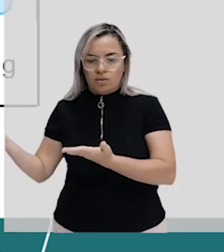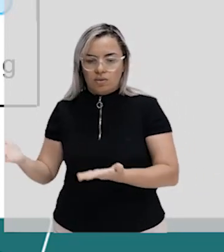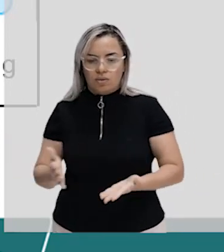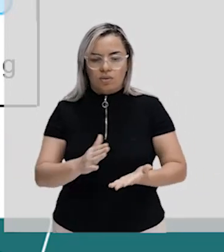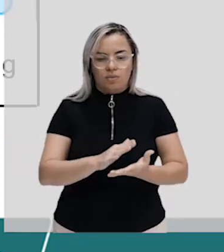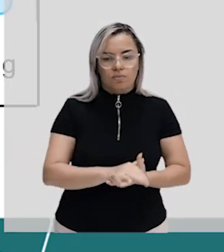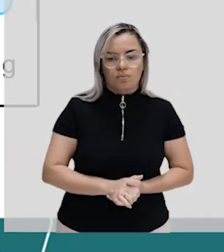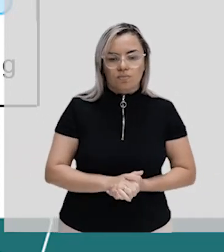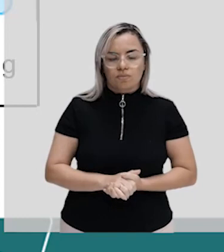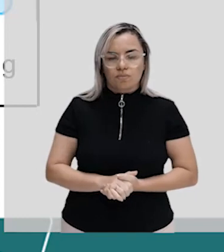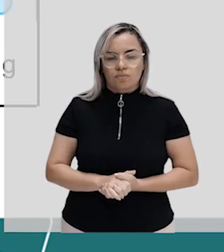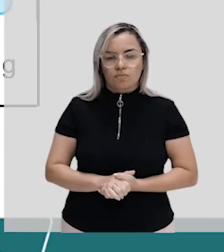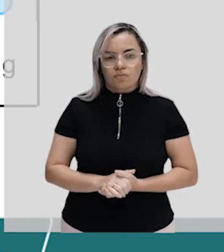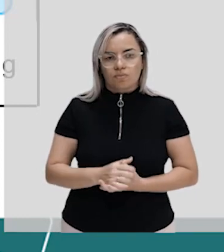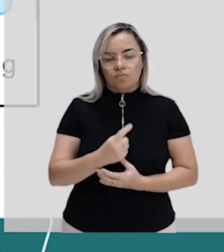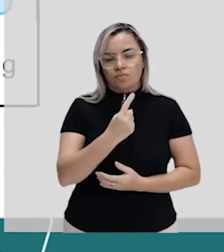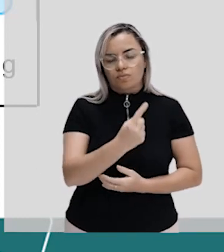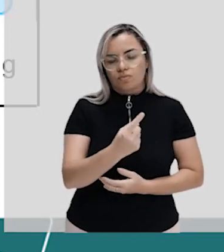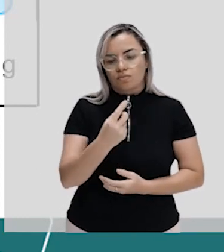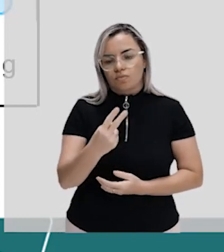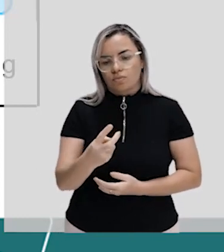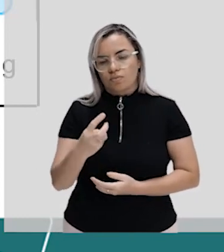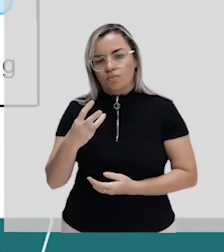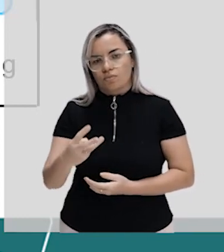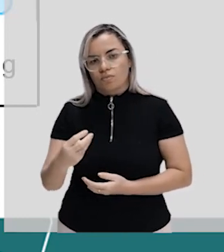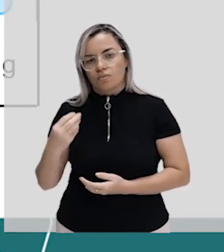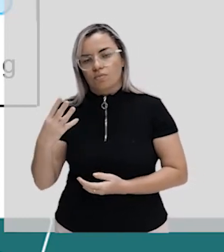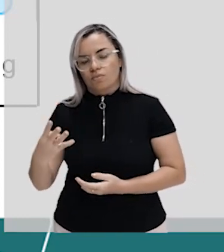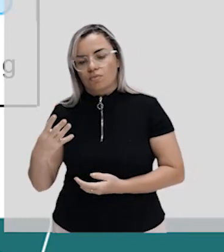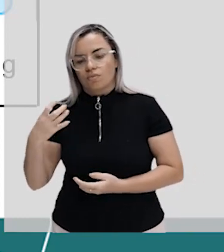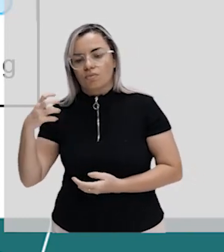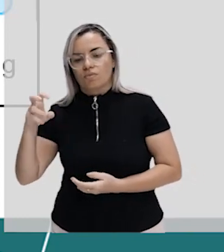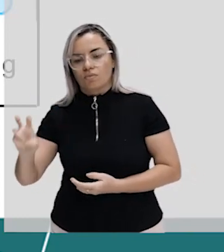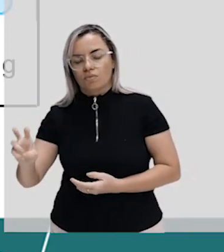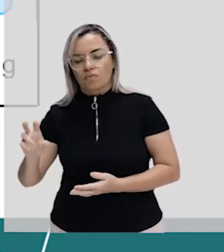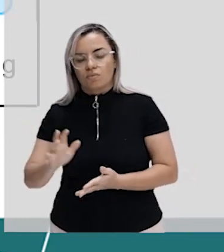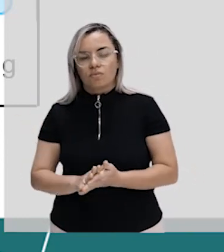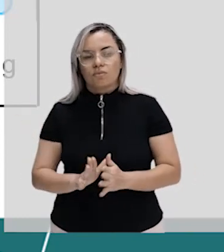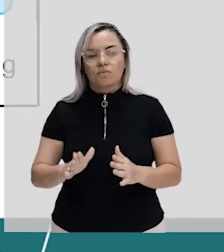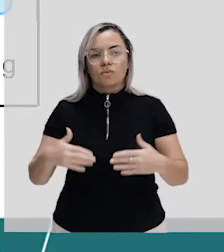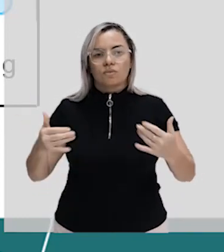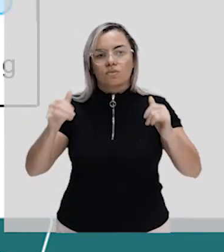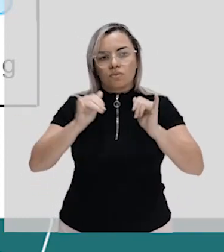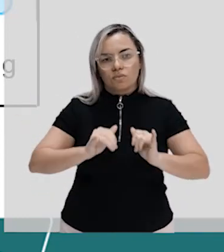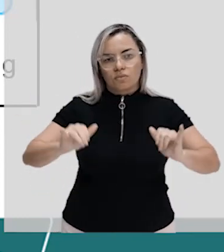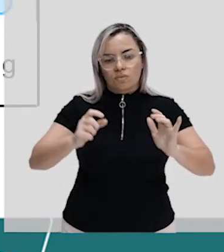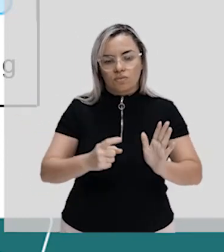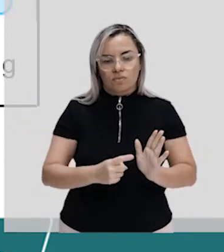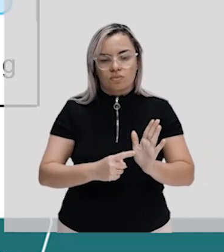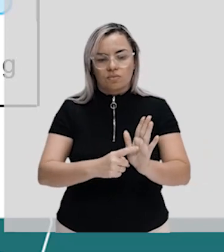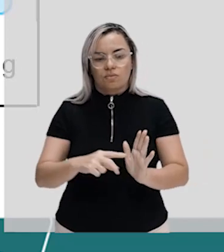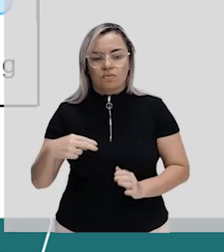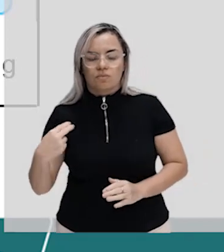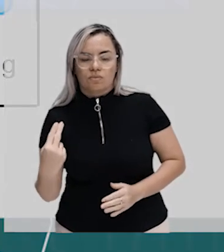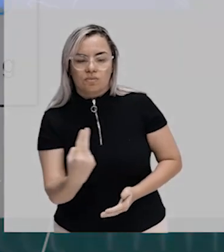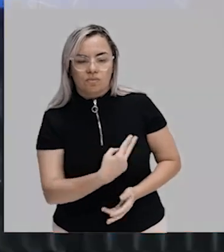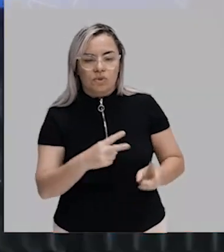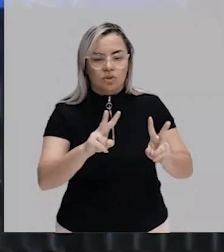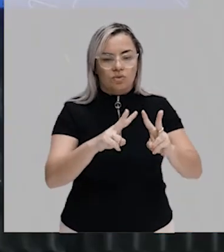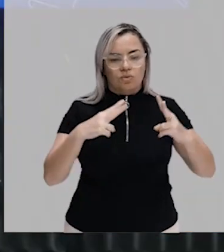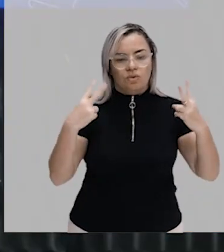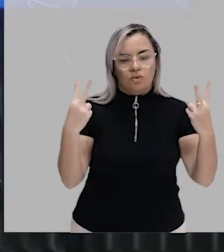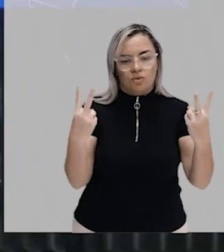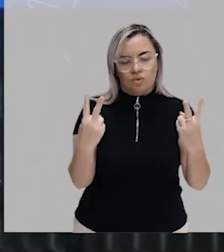sódio. Para cada solução, né, quais são as informações que aparecem? Nós temos aqui ó, o